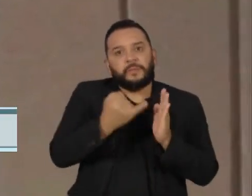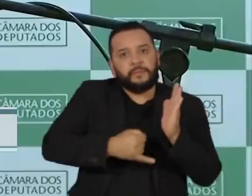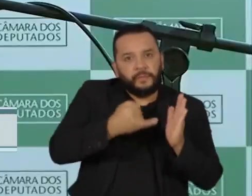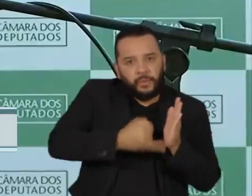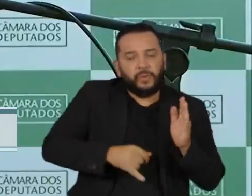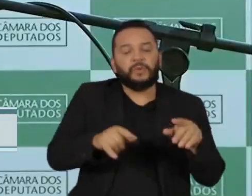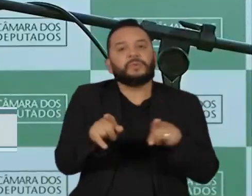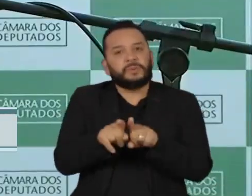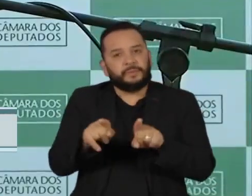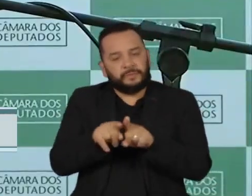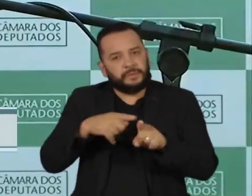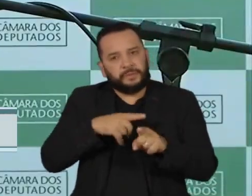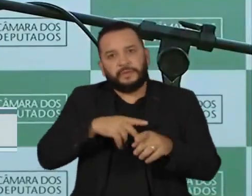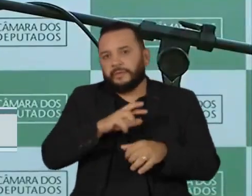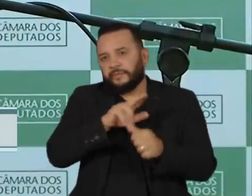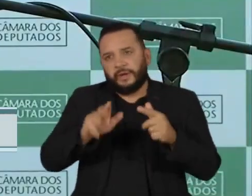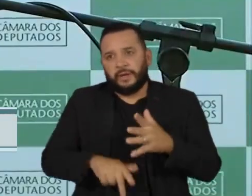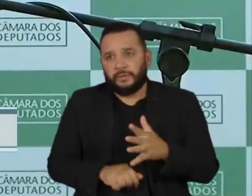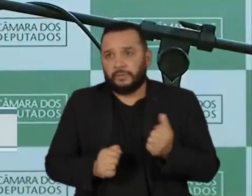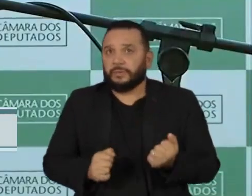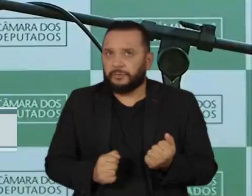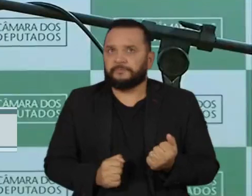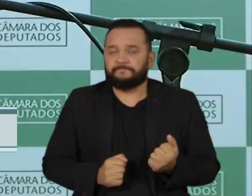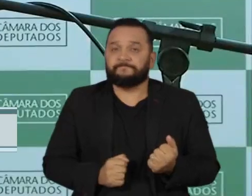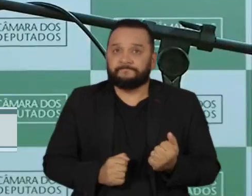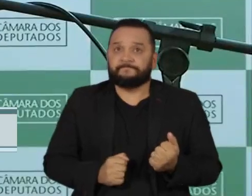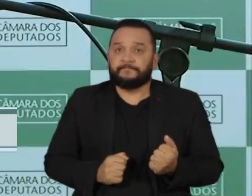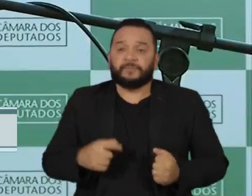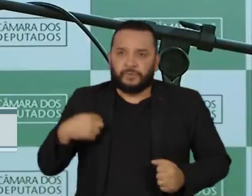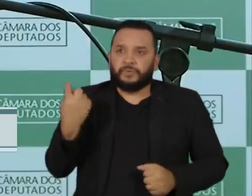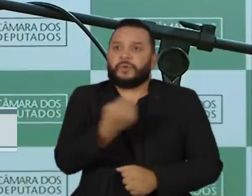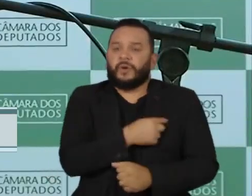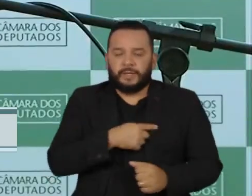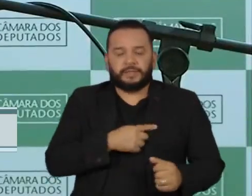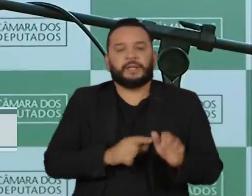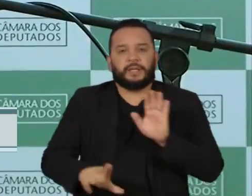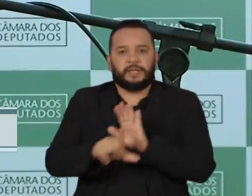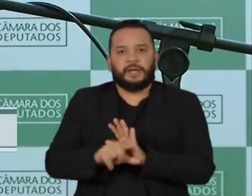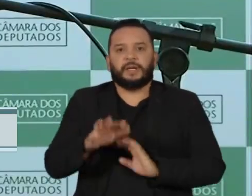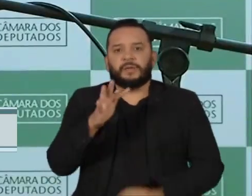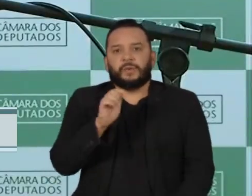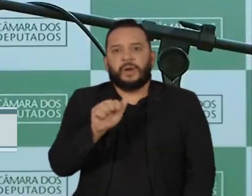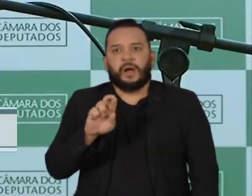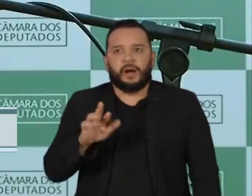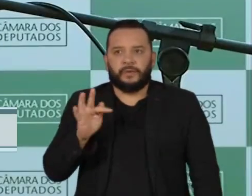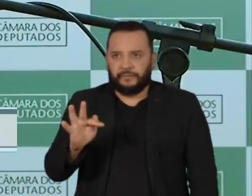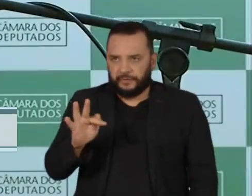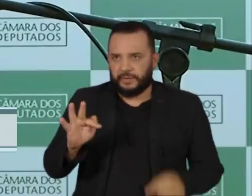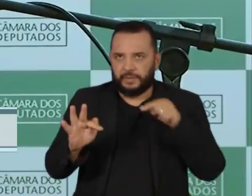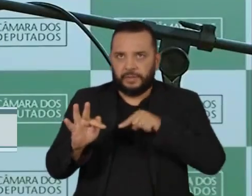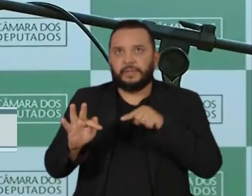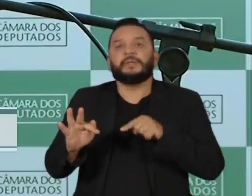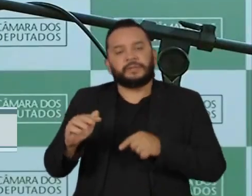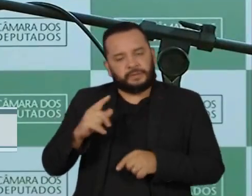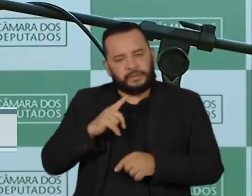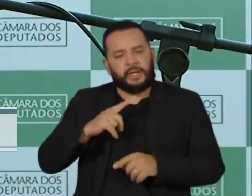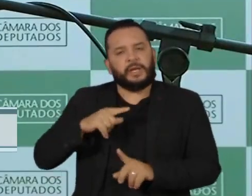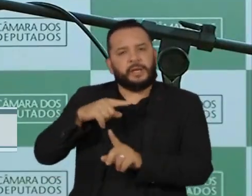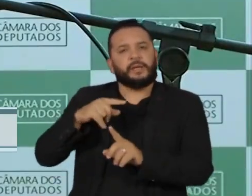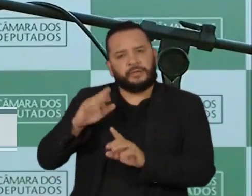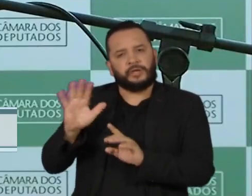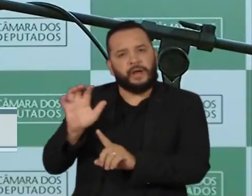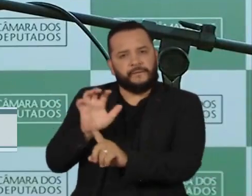aduaneiras. Nós vamos garantir a votação da lei do CARF, que tem tido um impacto muito positivo, da forma